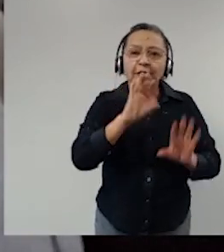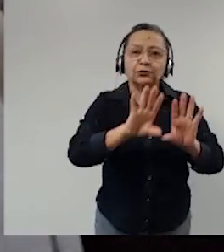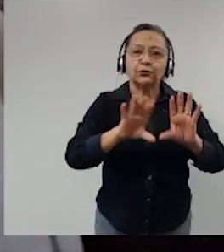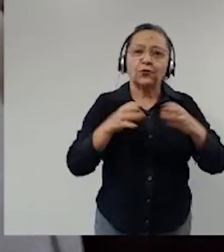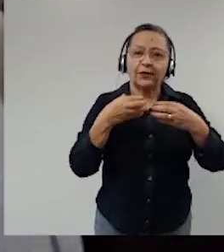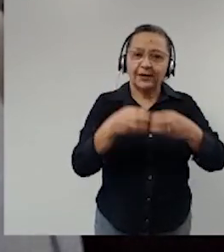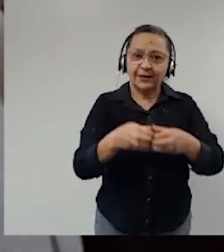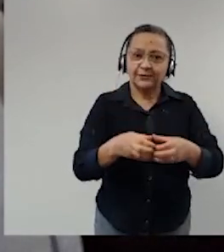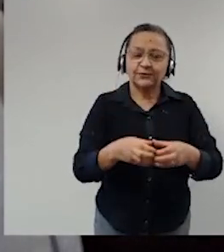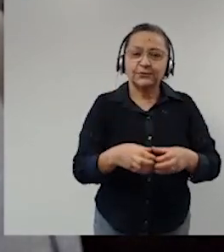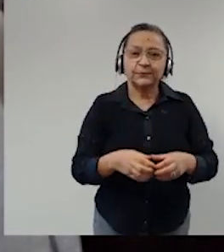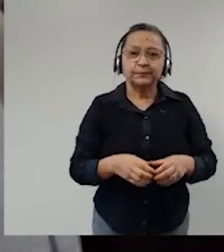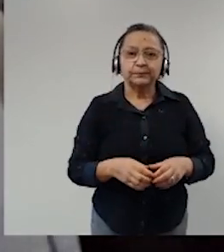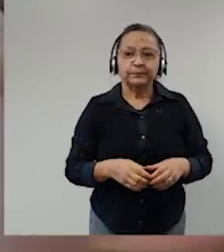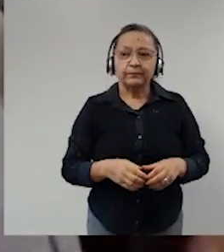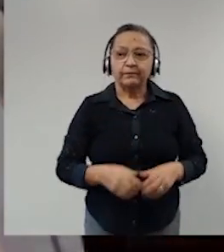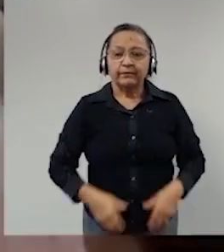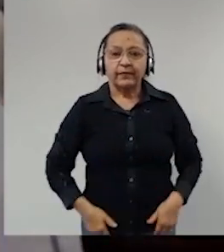e